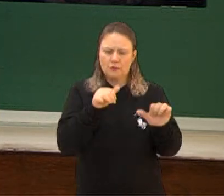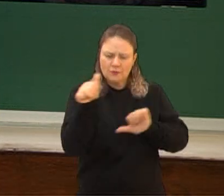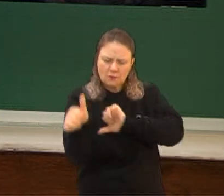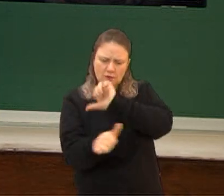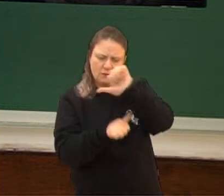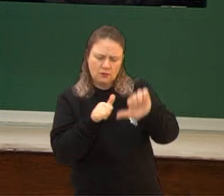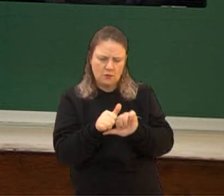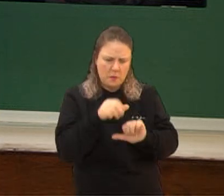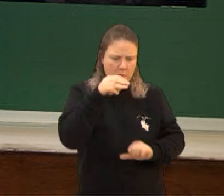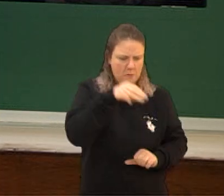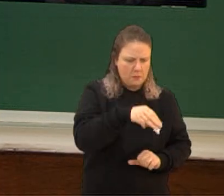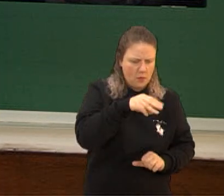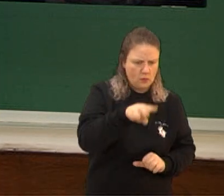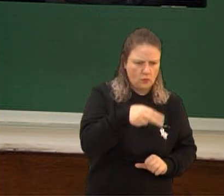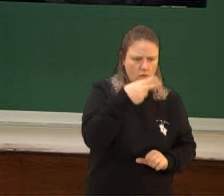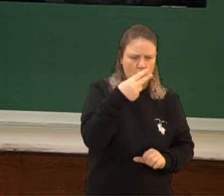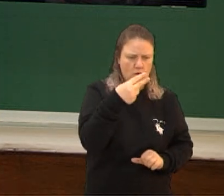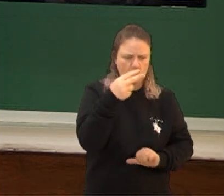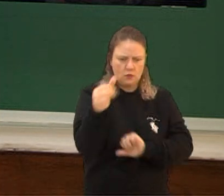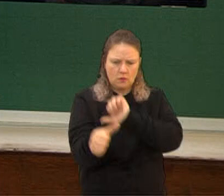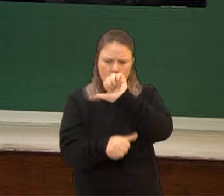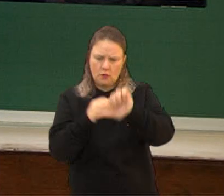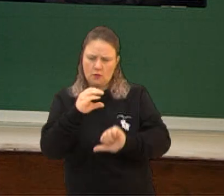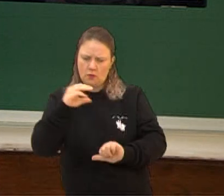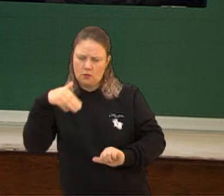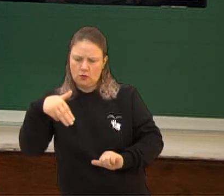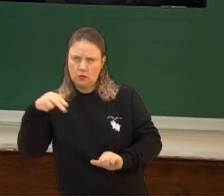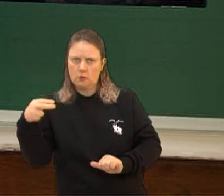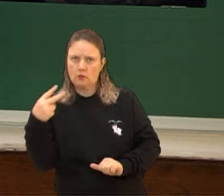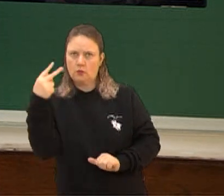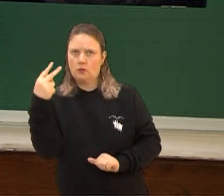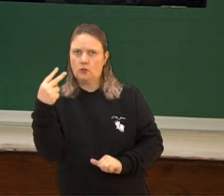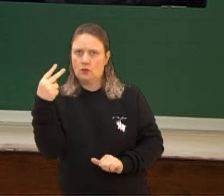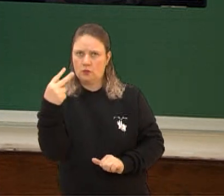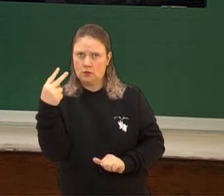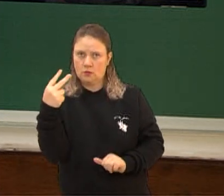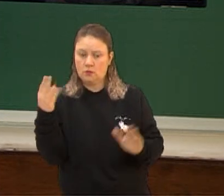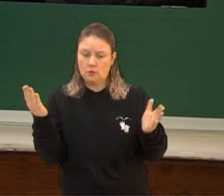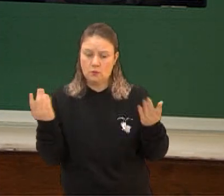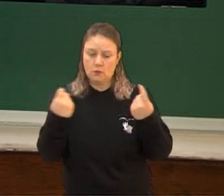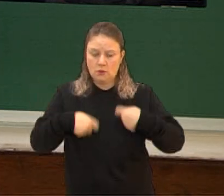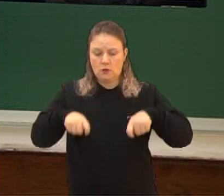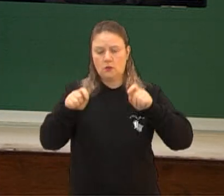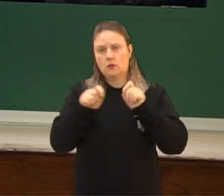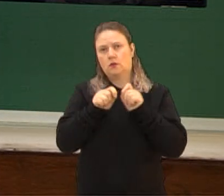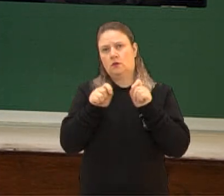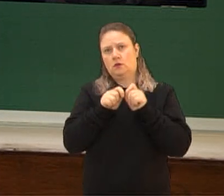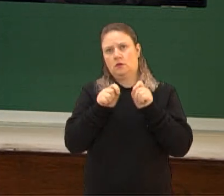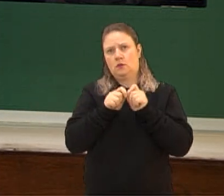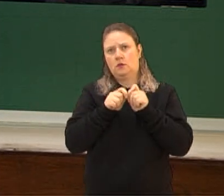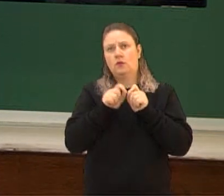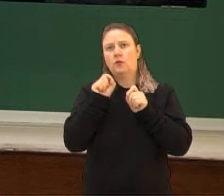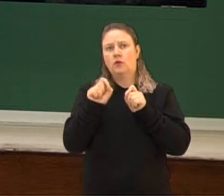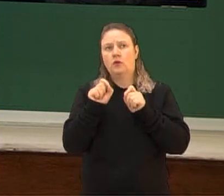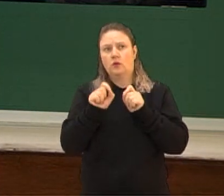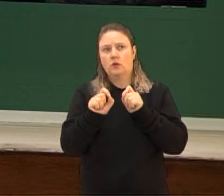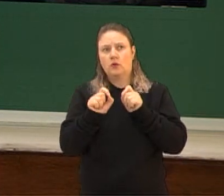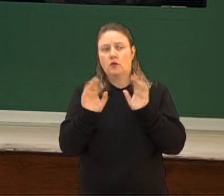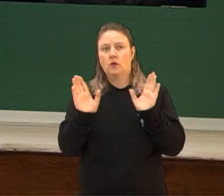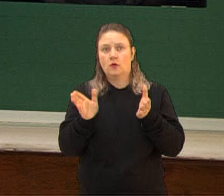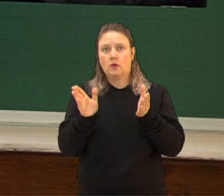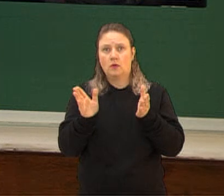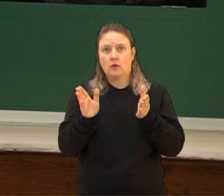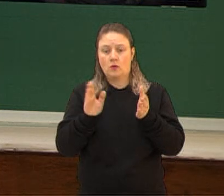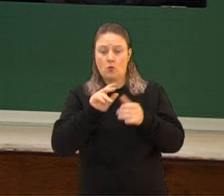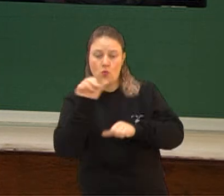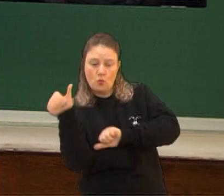centímetro quadrado, é como se você fosse tirar 4 unidades de zeros, porque é 100 vezes 100, do resultado. Então aqui,